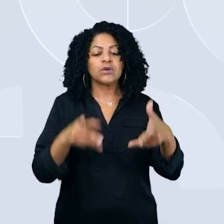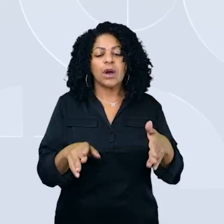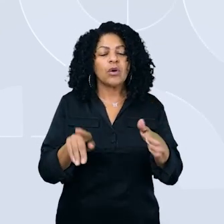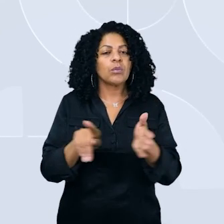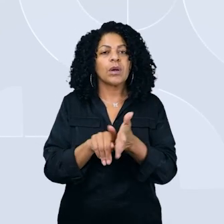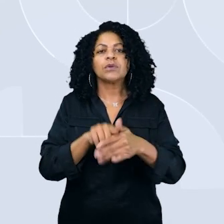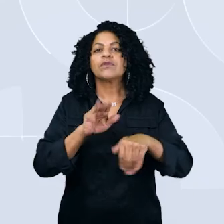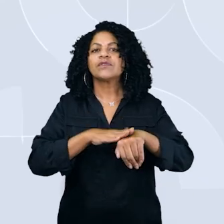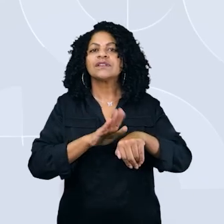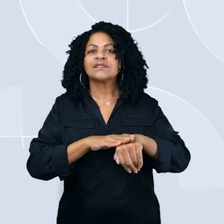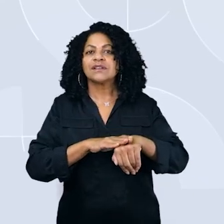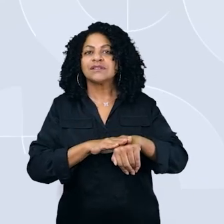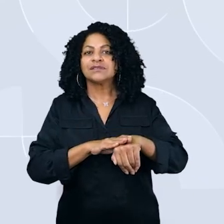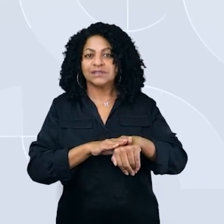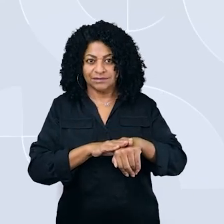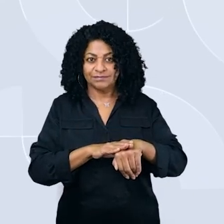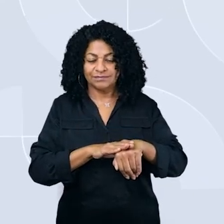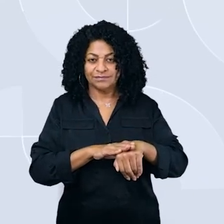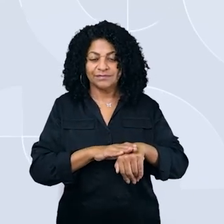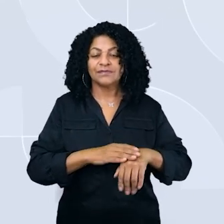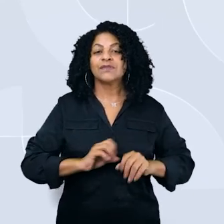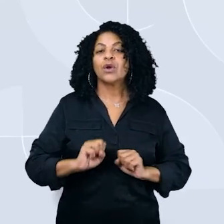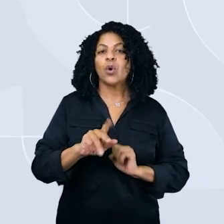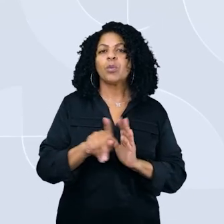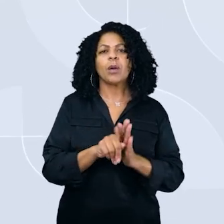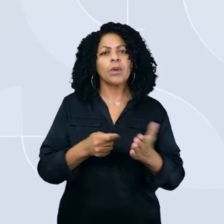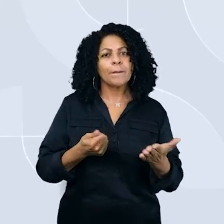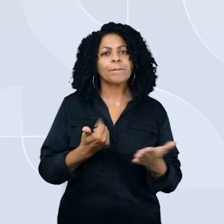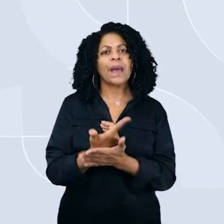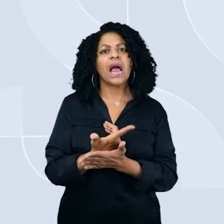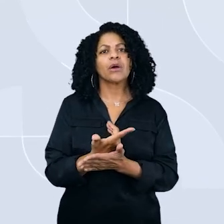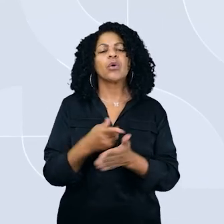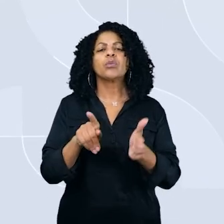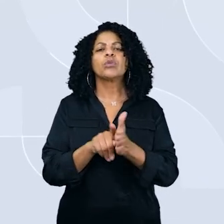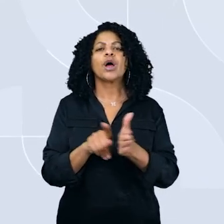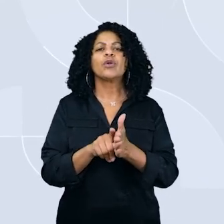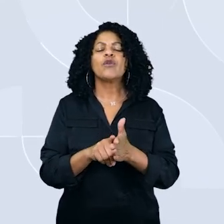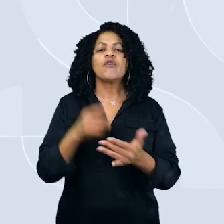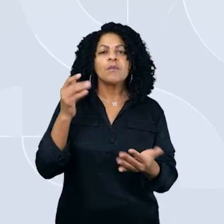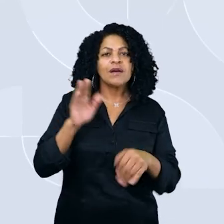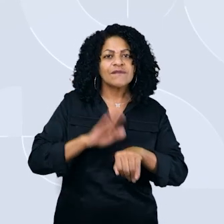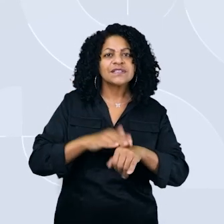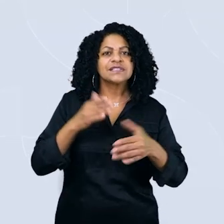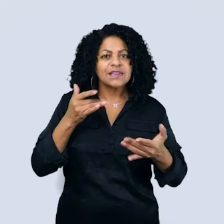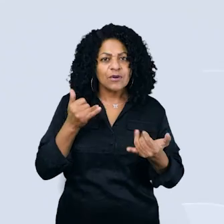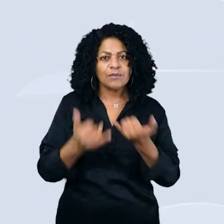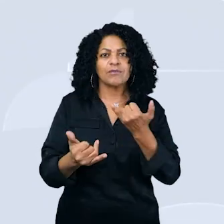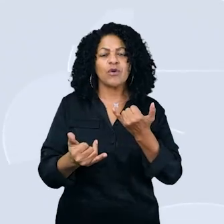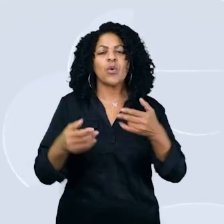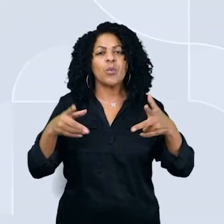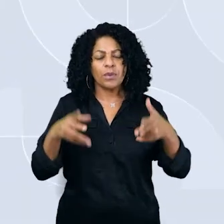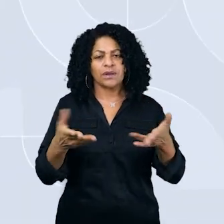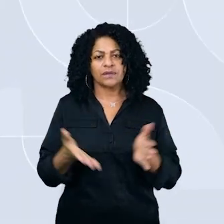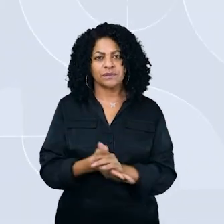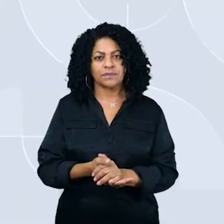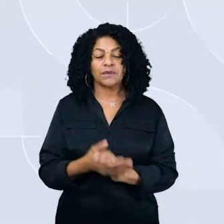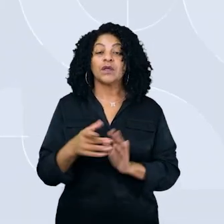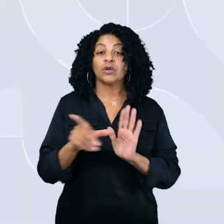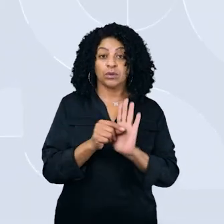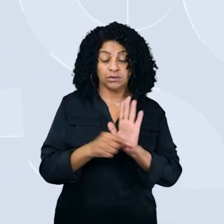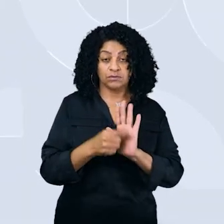fizer serviço equivalente ou do que for habitualmente pago para serviço semelhante. Na sequência, o